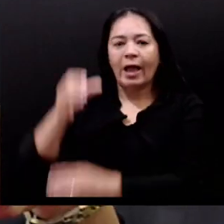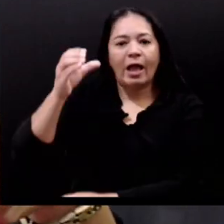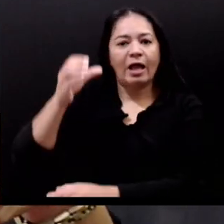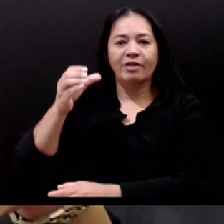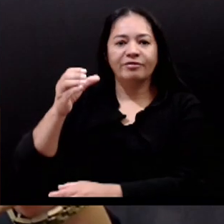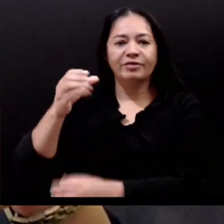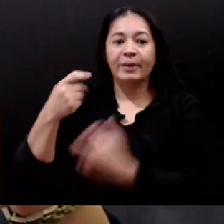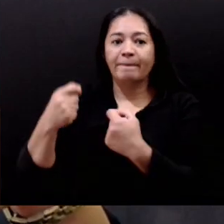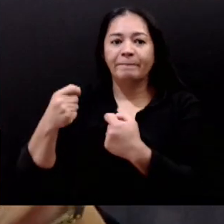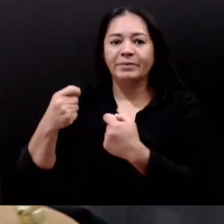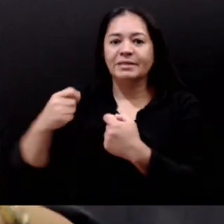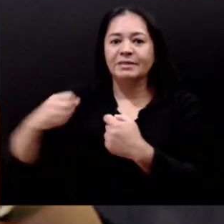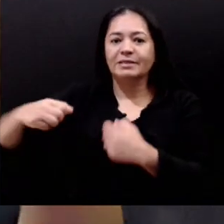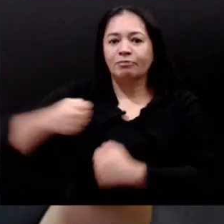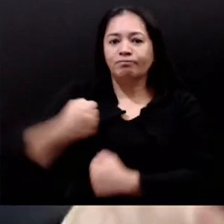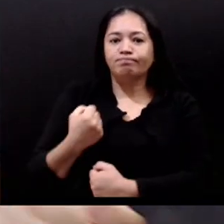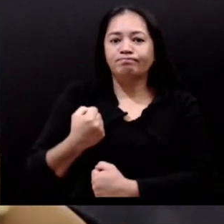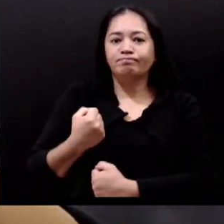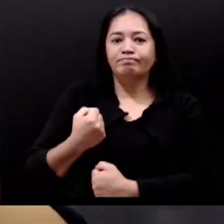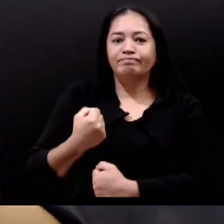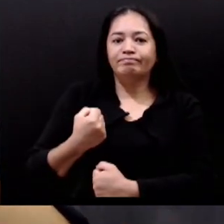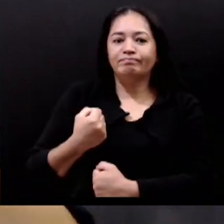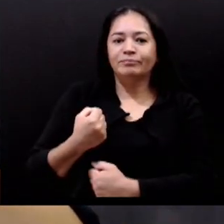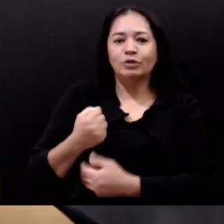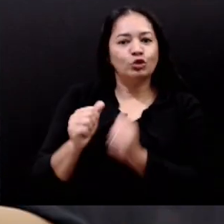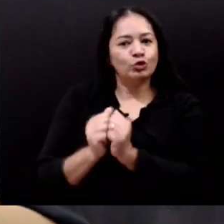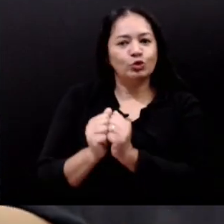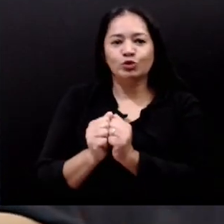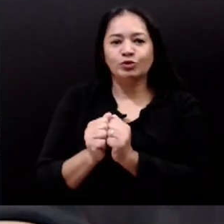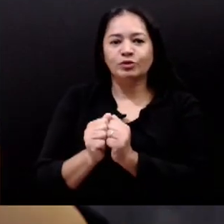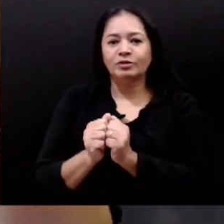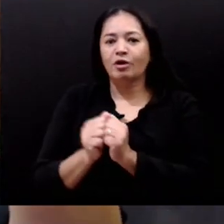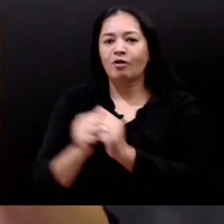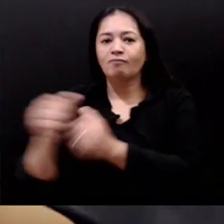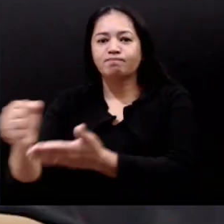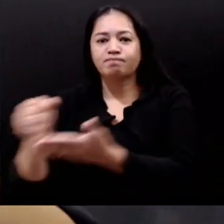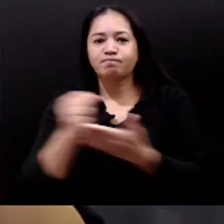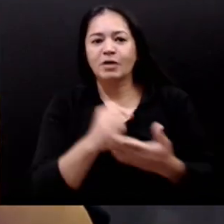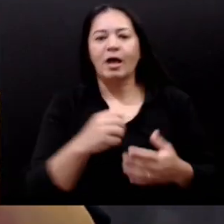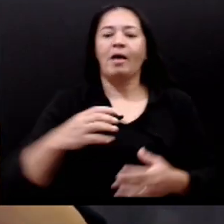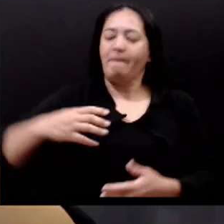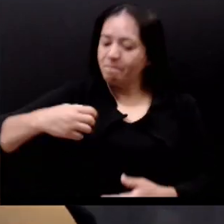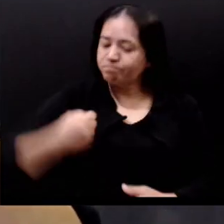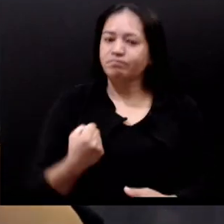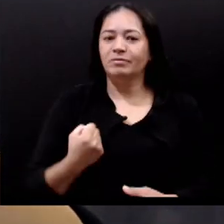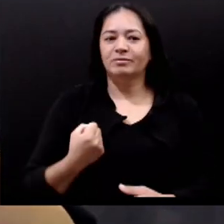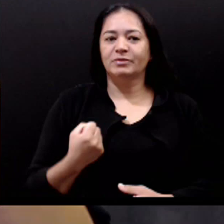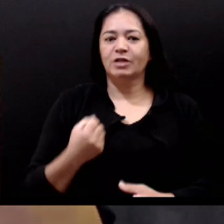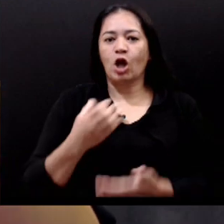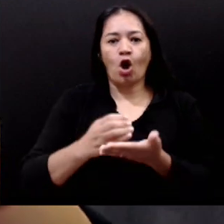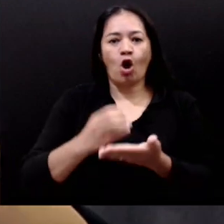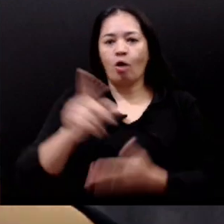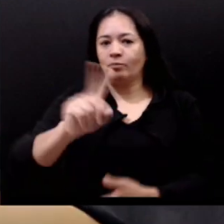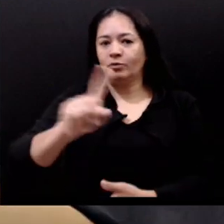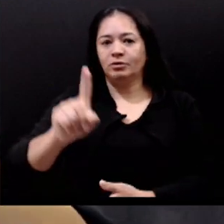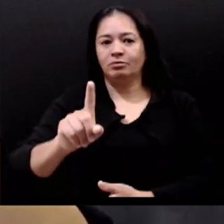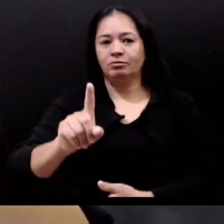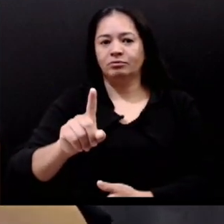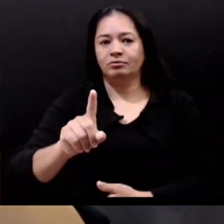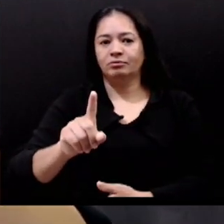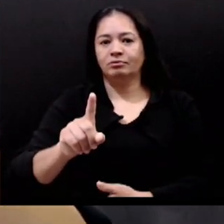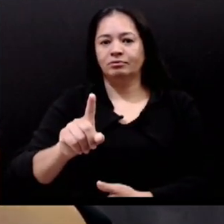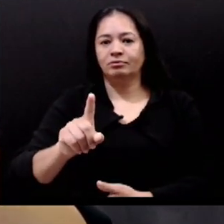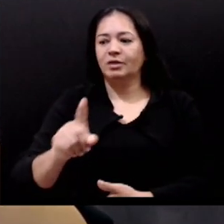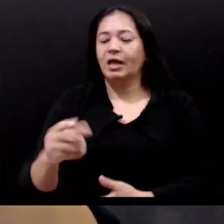acoplada no seu corpo lá. Foi para um lugar, foi para outro, leva, esquece copo, porque copo você vai ter que encher toda hora e vai esquecer. Uhum.